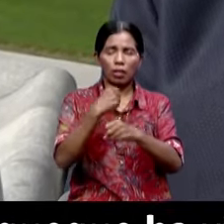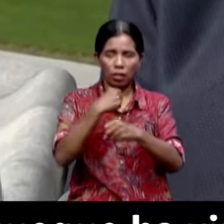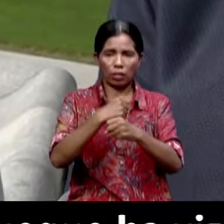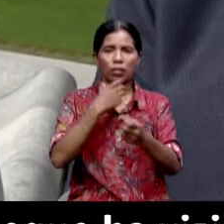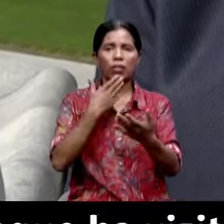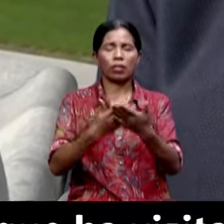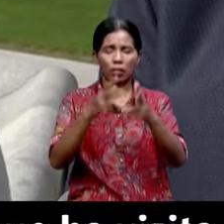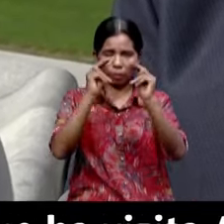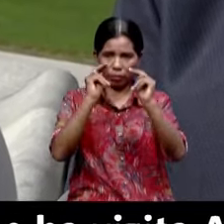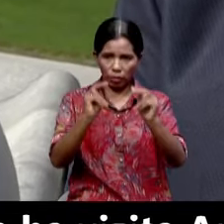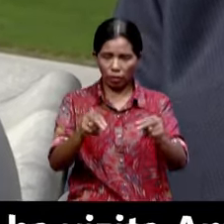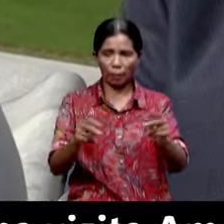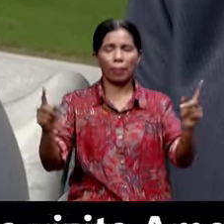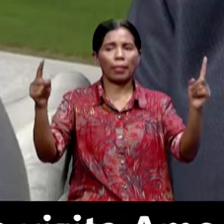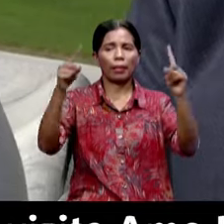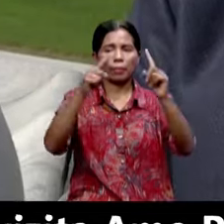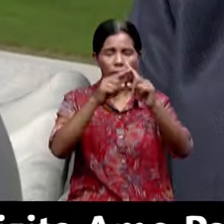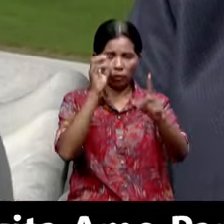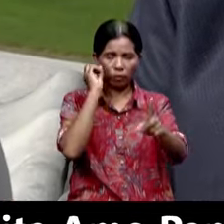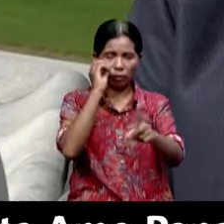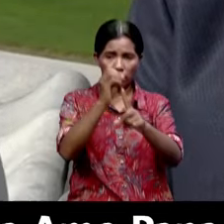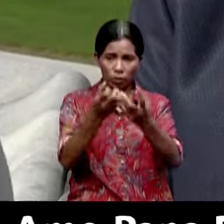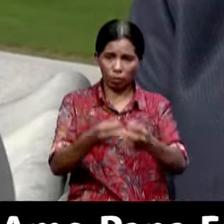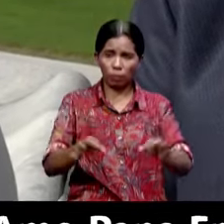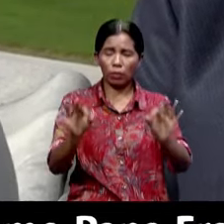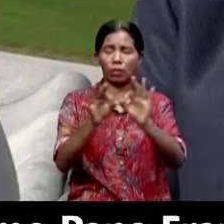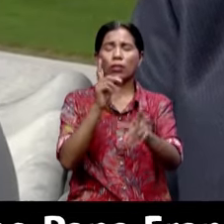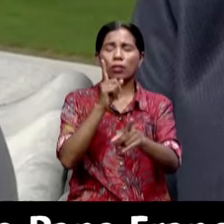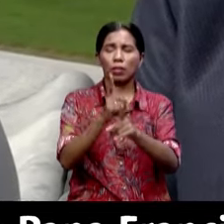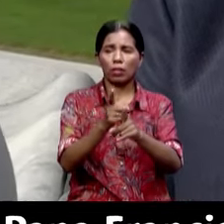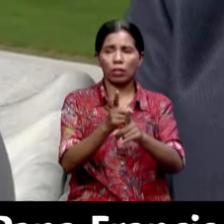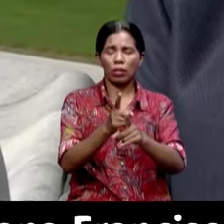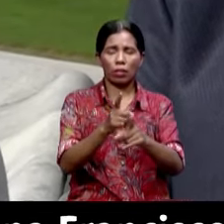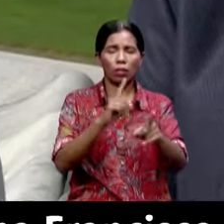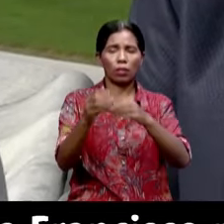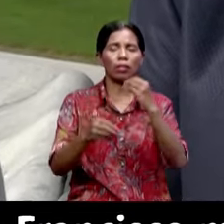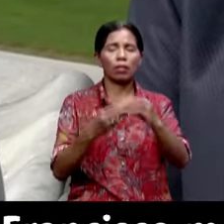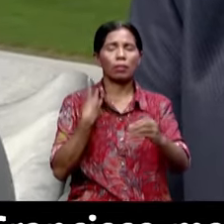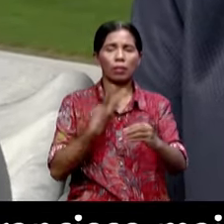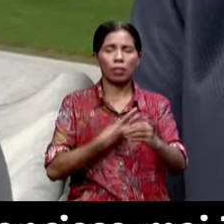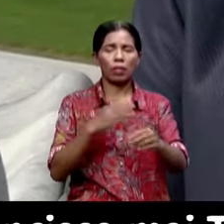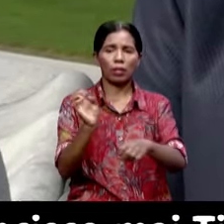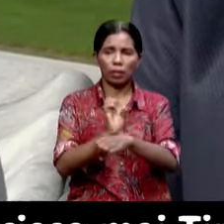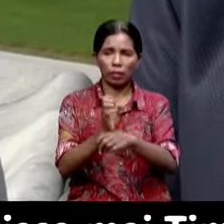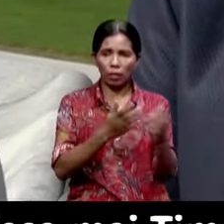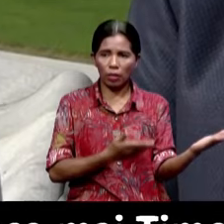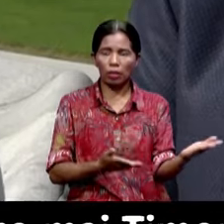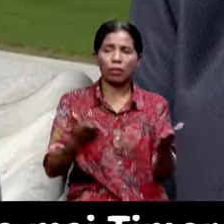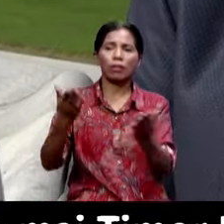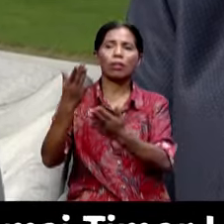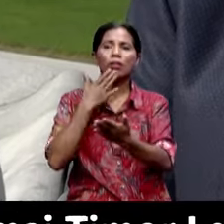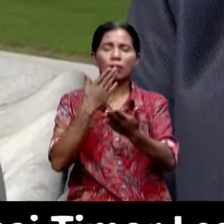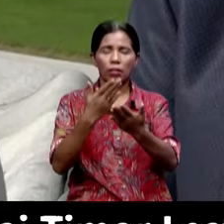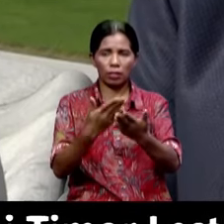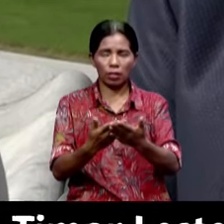nebe ita precisa, ba a objetivo ita que importante ter tebes que diversifica ita nia economia. Irané maxe lori impacto no